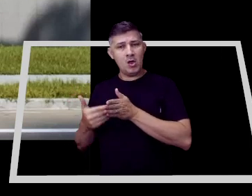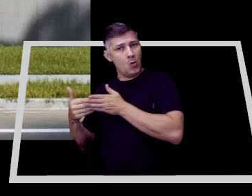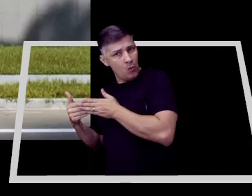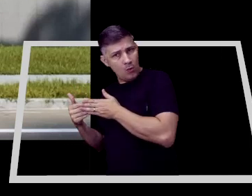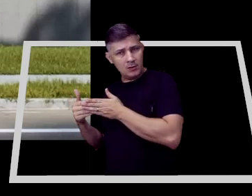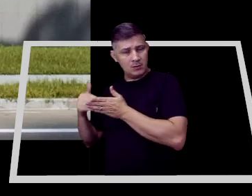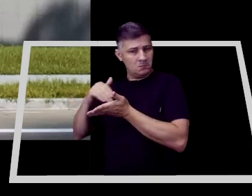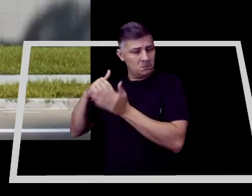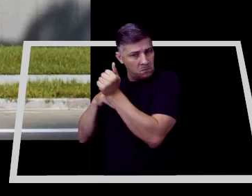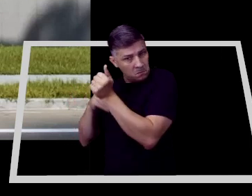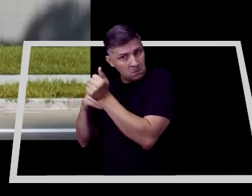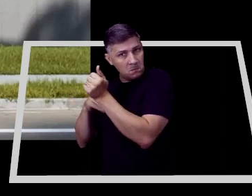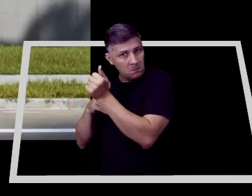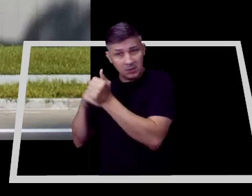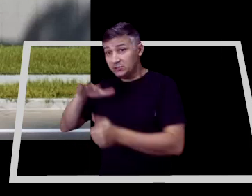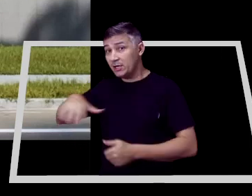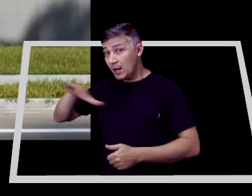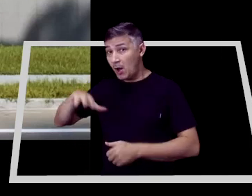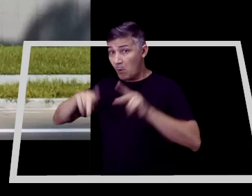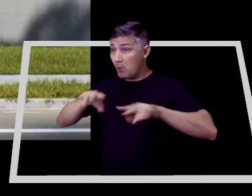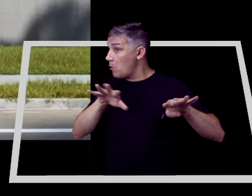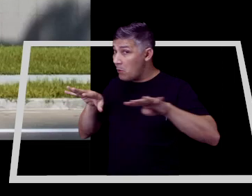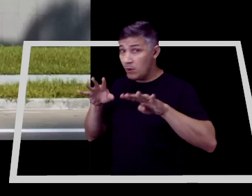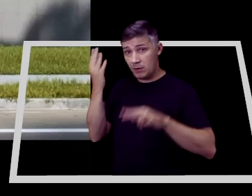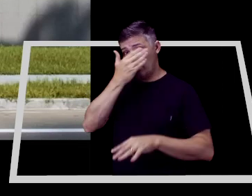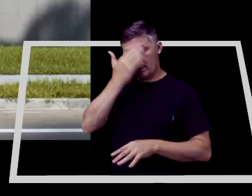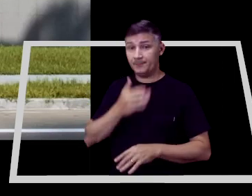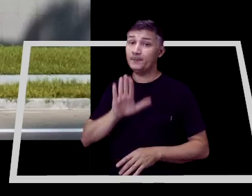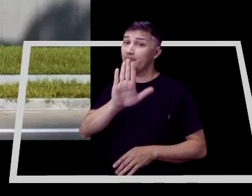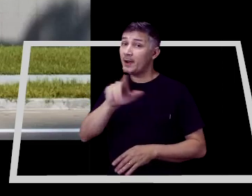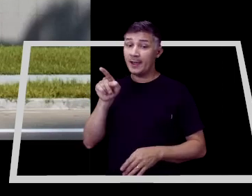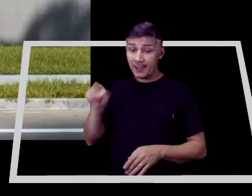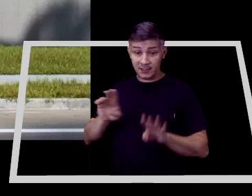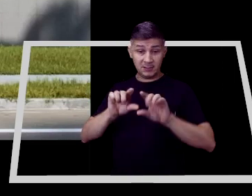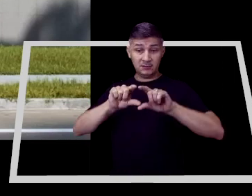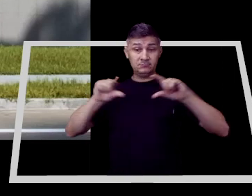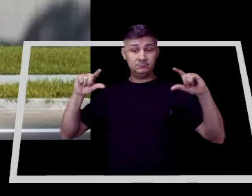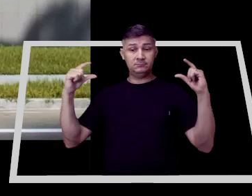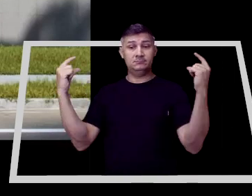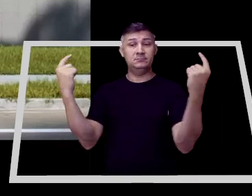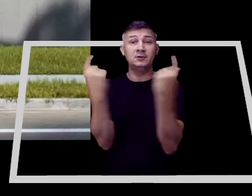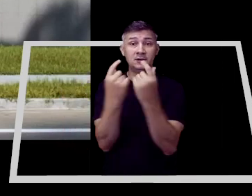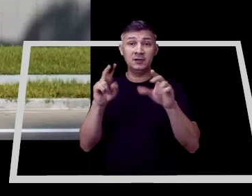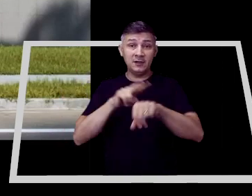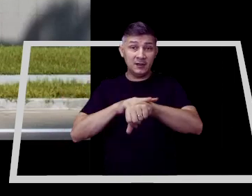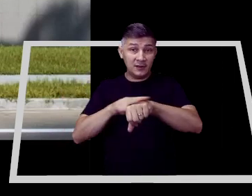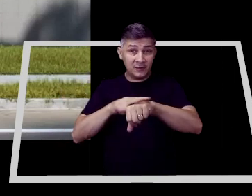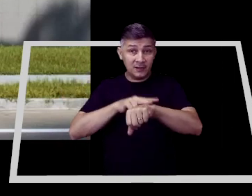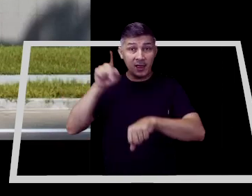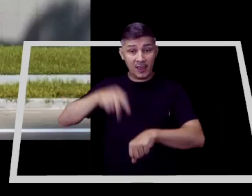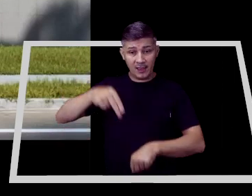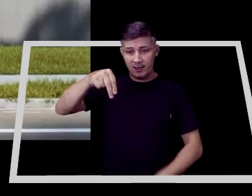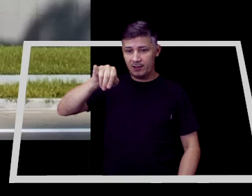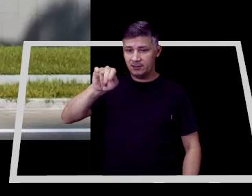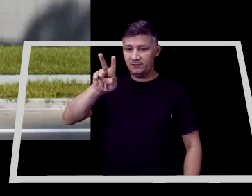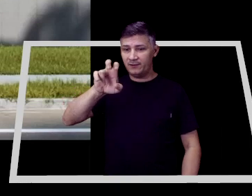e reservadas e encegadas de forma geral da população. Então, essa cinta verde envolveria,